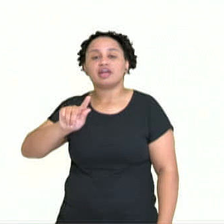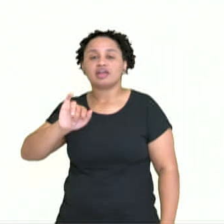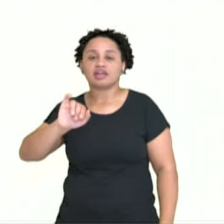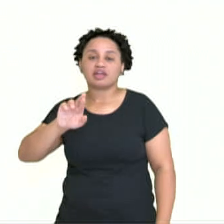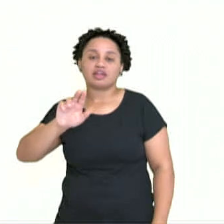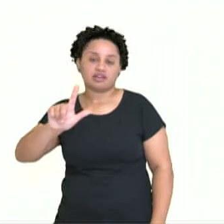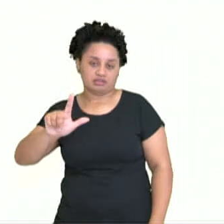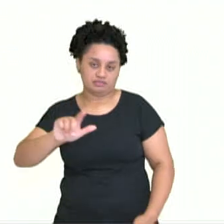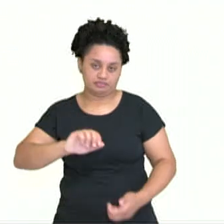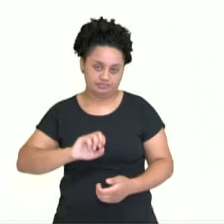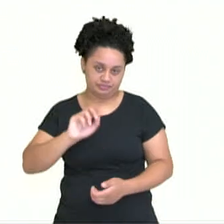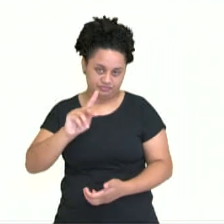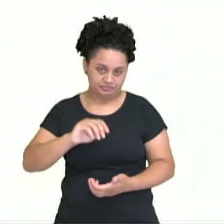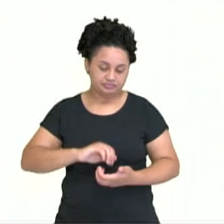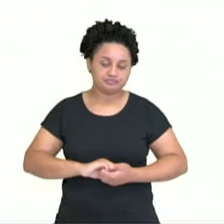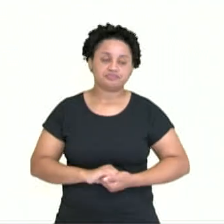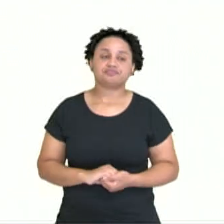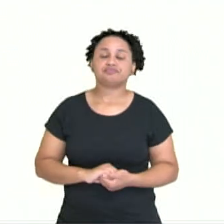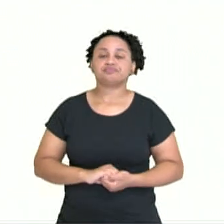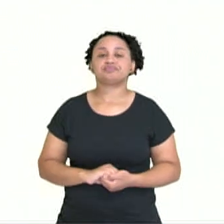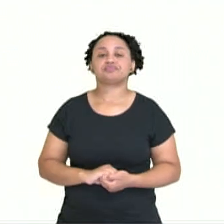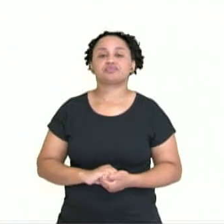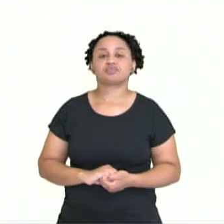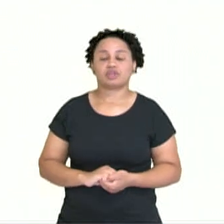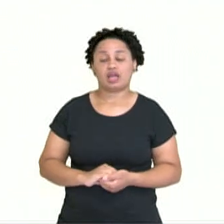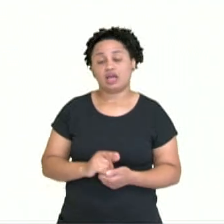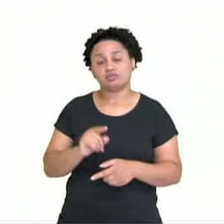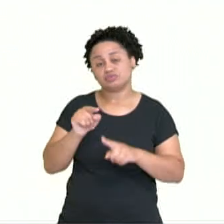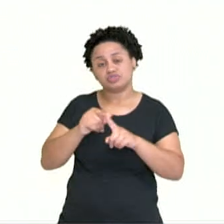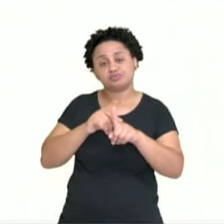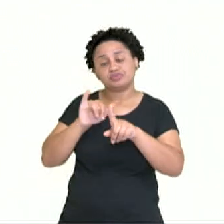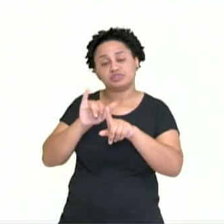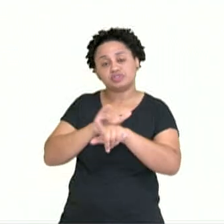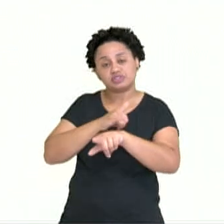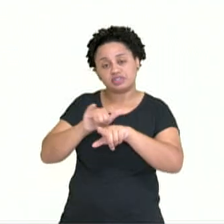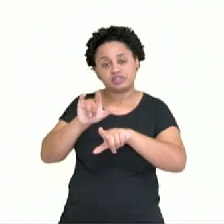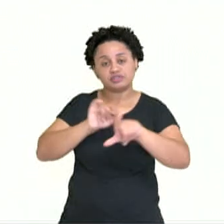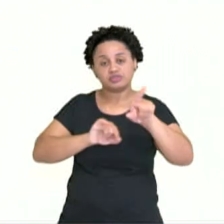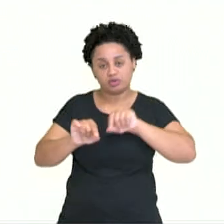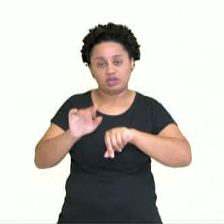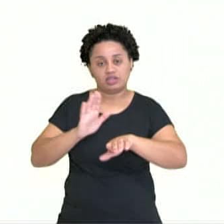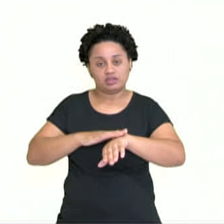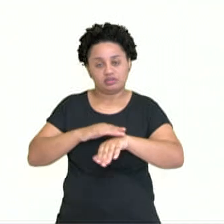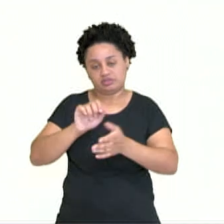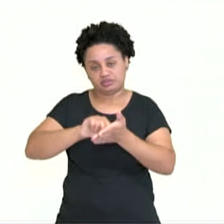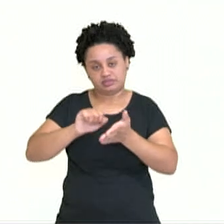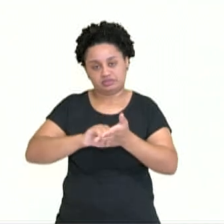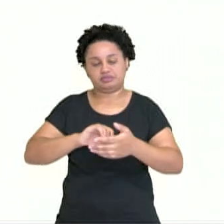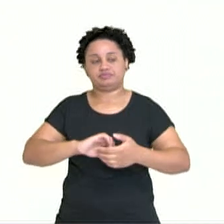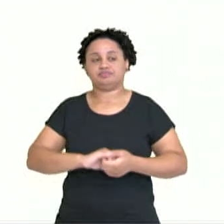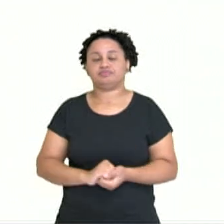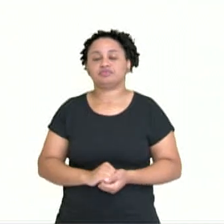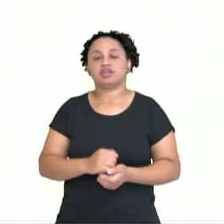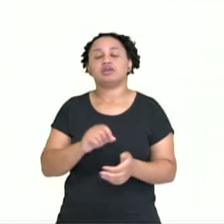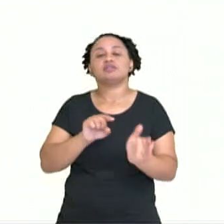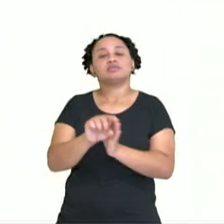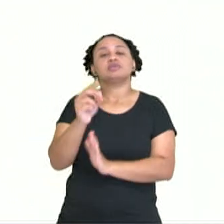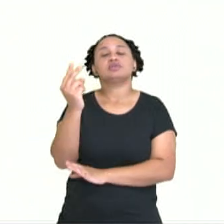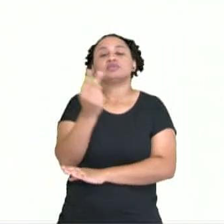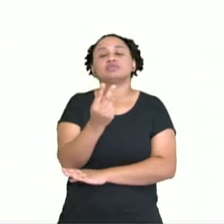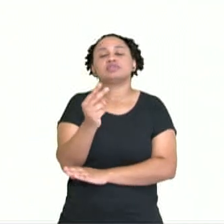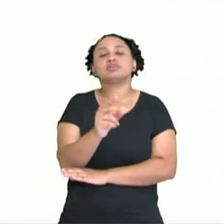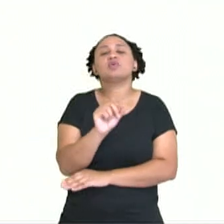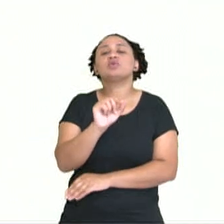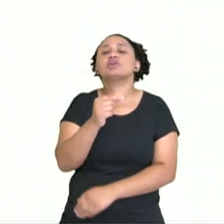para evitar repetição, o que é uma boa estratégia de escrita, tá bom? Number 2. What is the boy doing? O que o menino